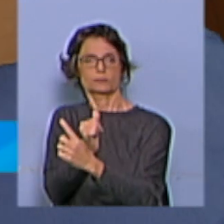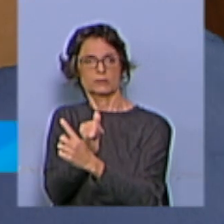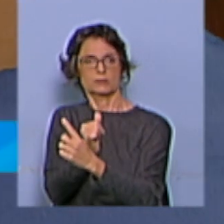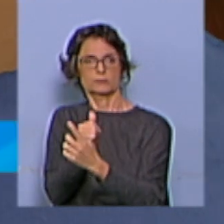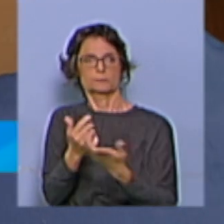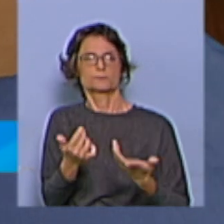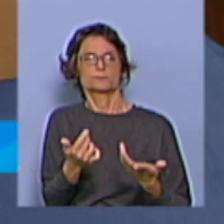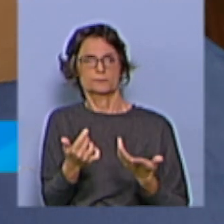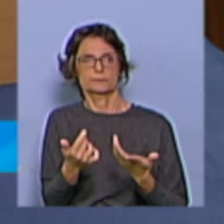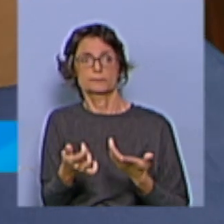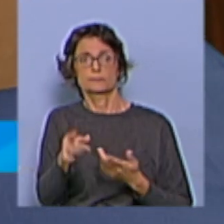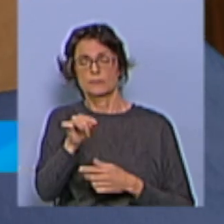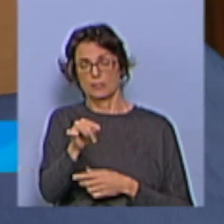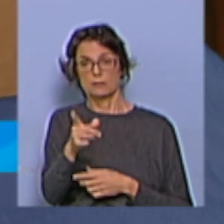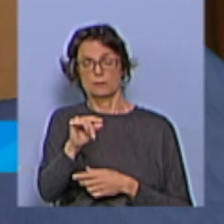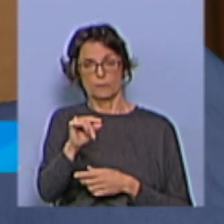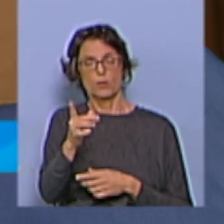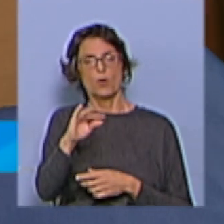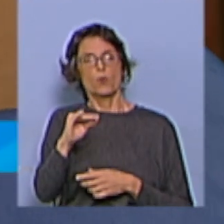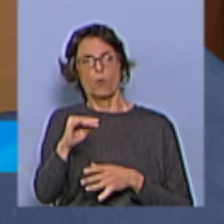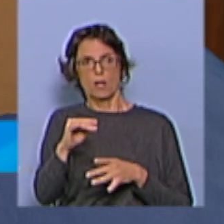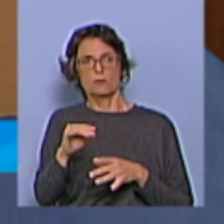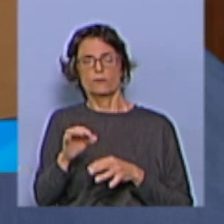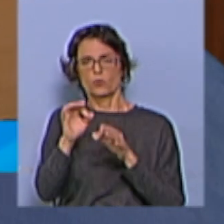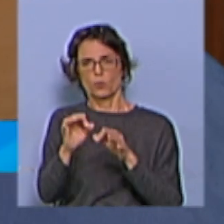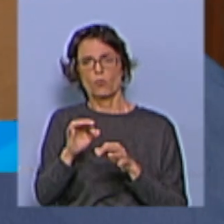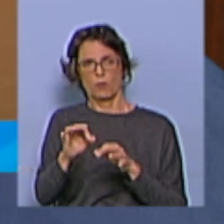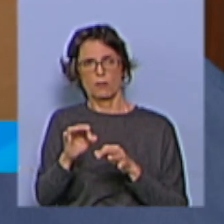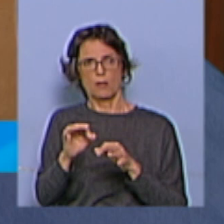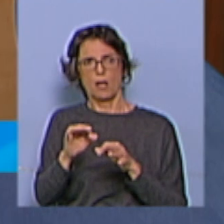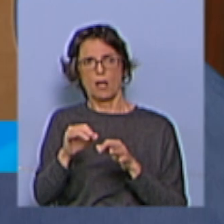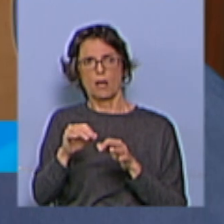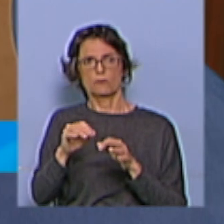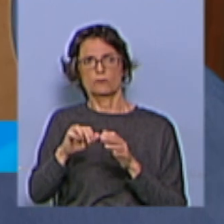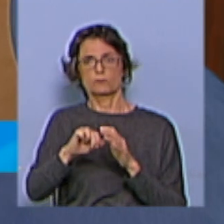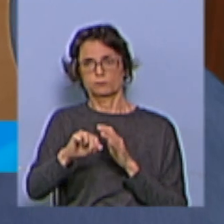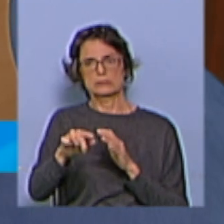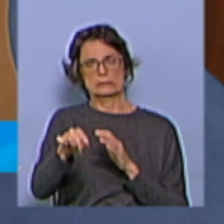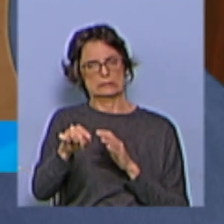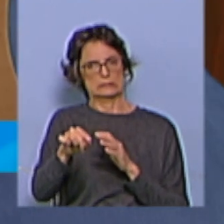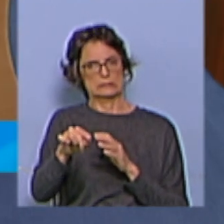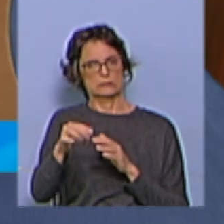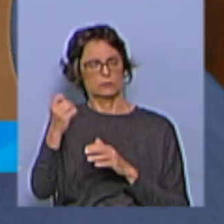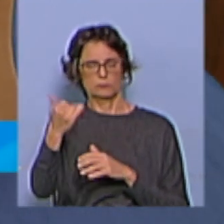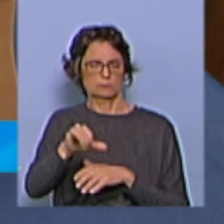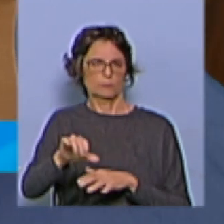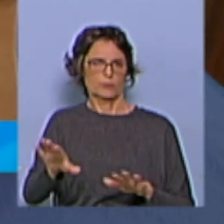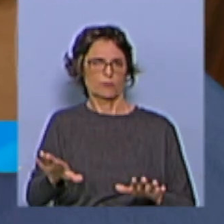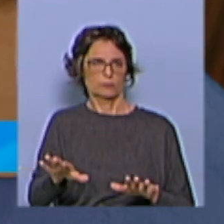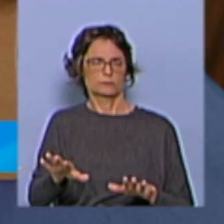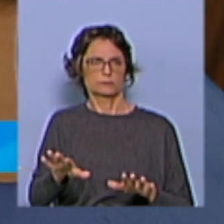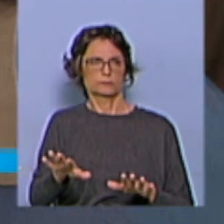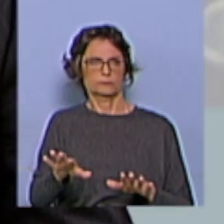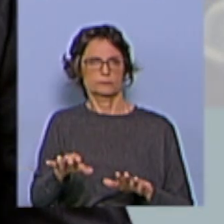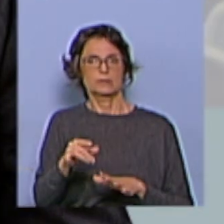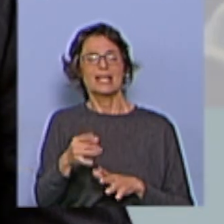exemplo, em situações dos cuidados intensivos, não é? Ou situações de um maior isolamento. E aí, por exemplo, se recorriam